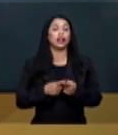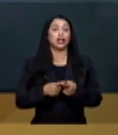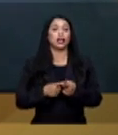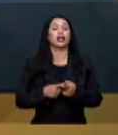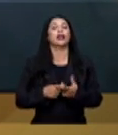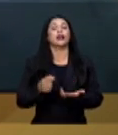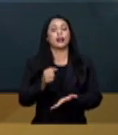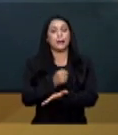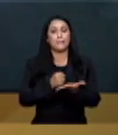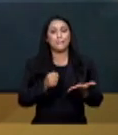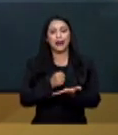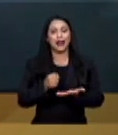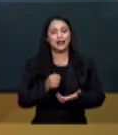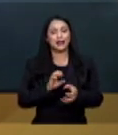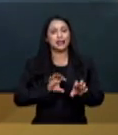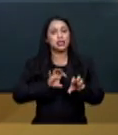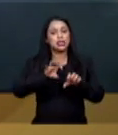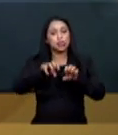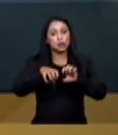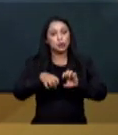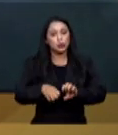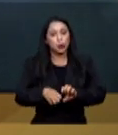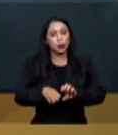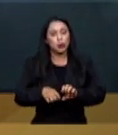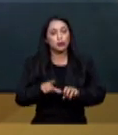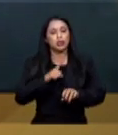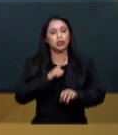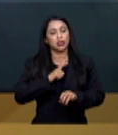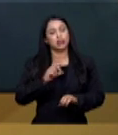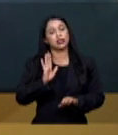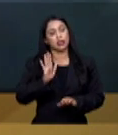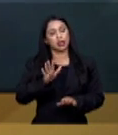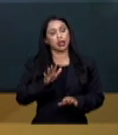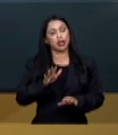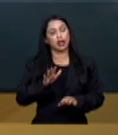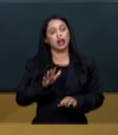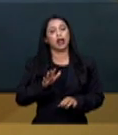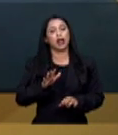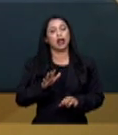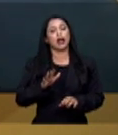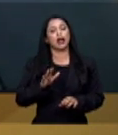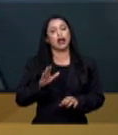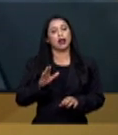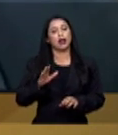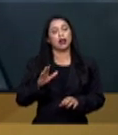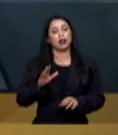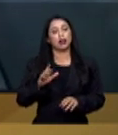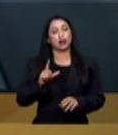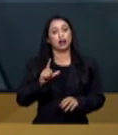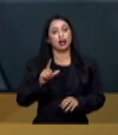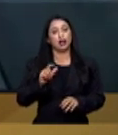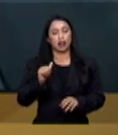diplomas trazidos a conhecimento da Corte Constitucional nesta ADI.